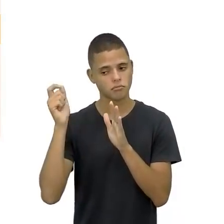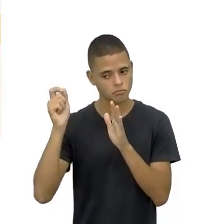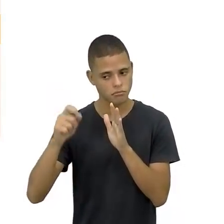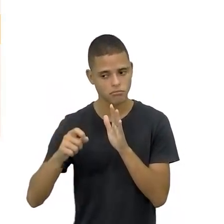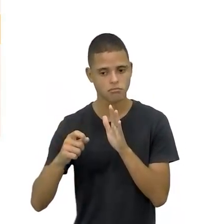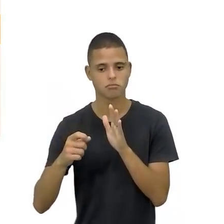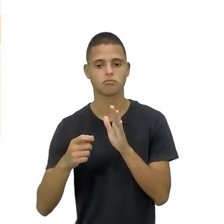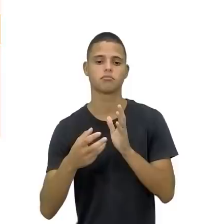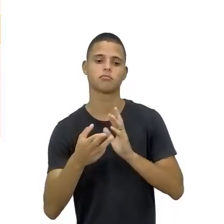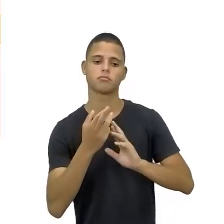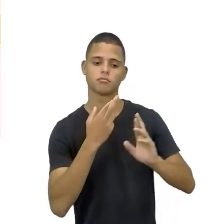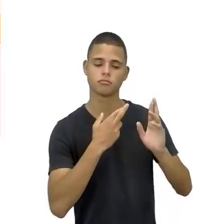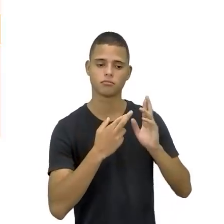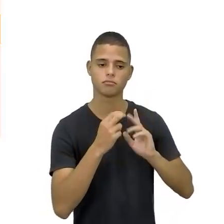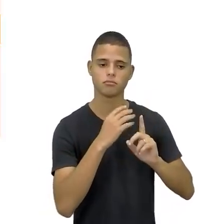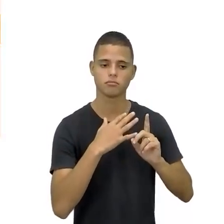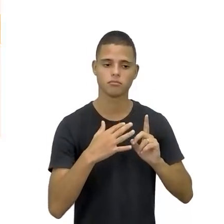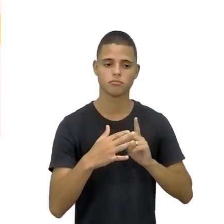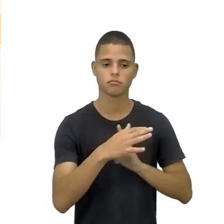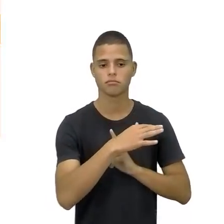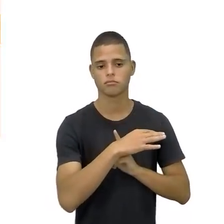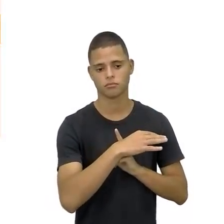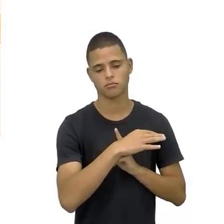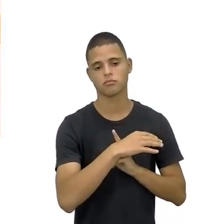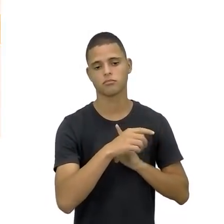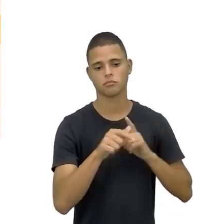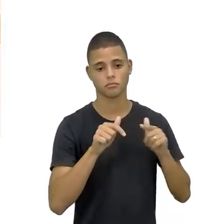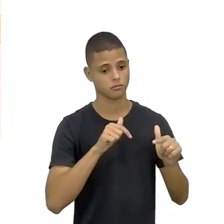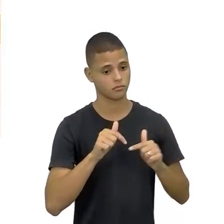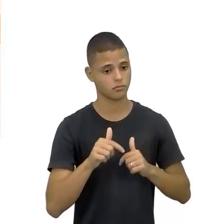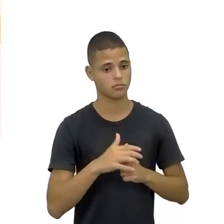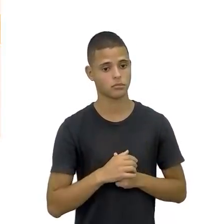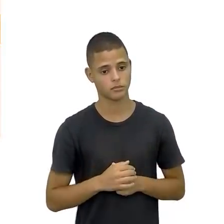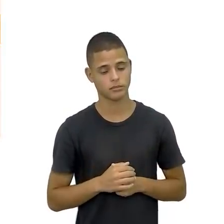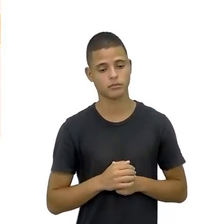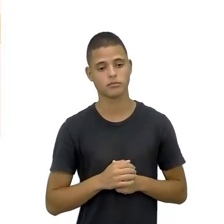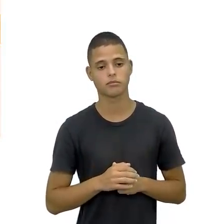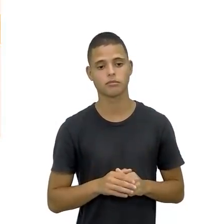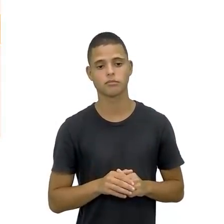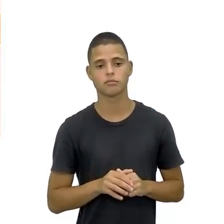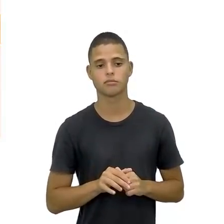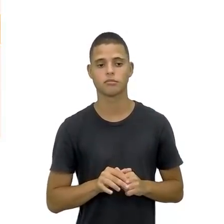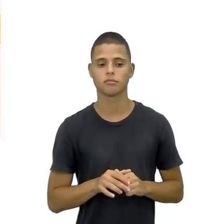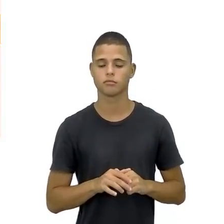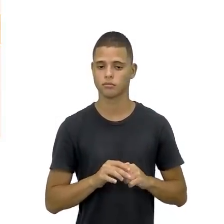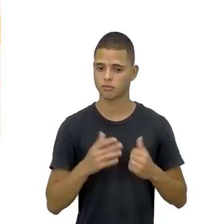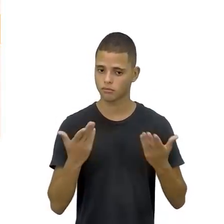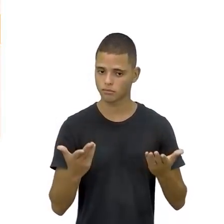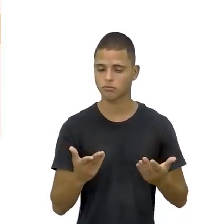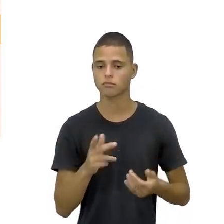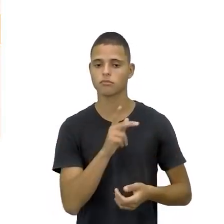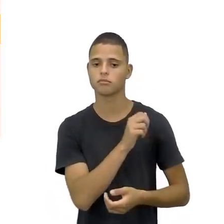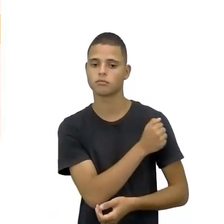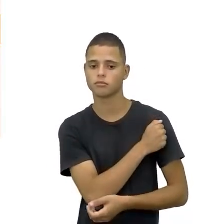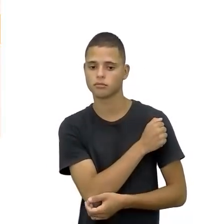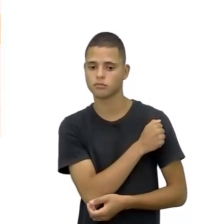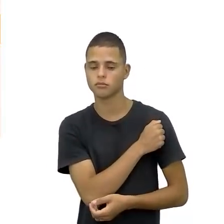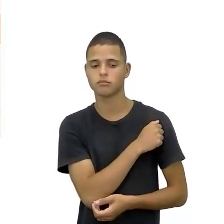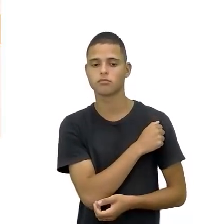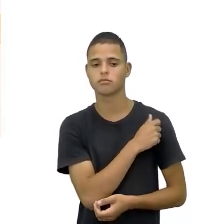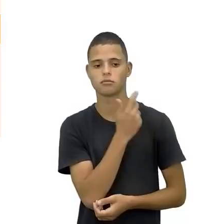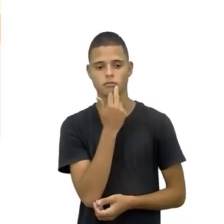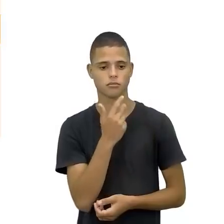seus trabalhos e os aspectos relativos à construção composicional. Então, o estudante na língua portuguesa, ele precisa compreender